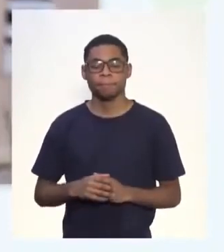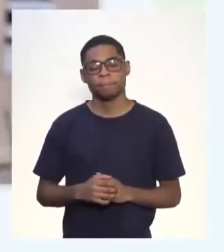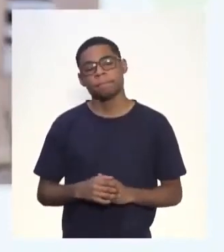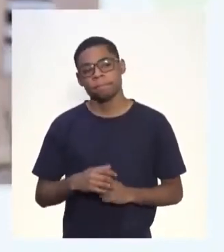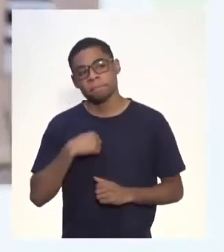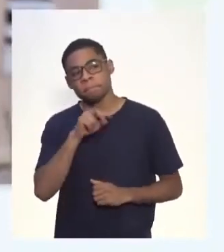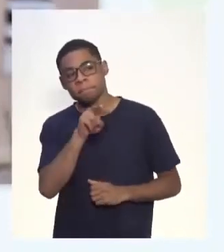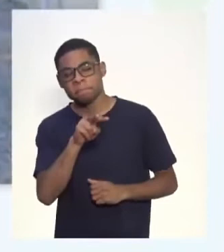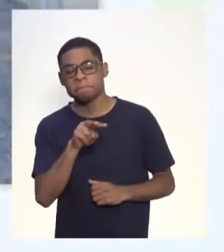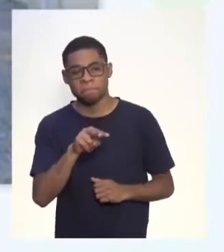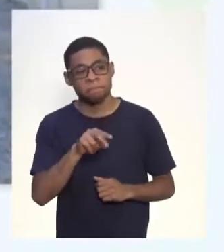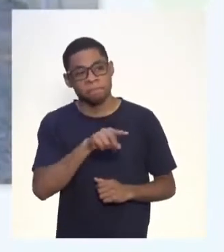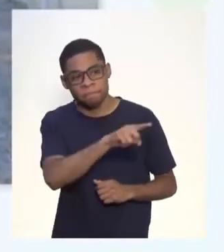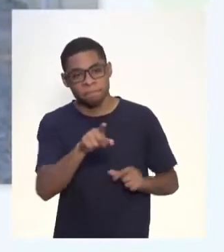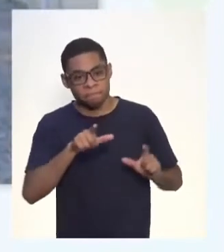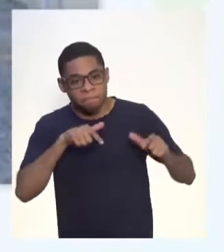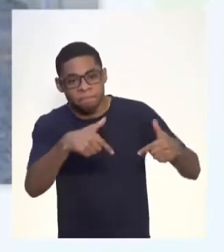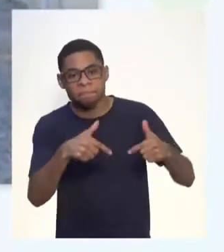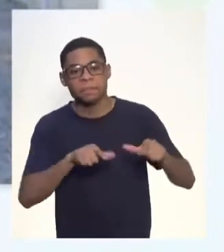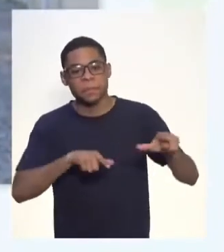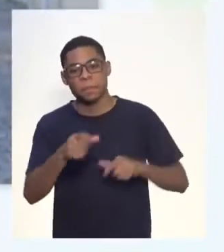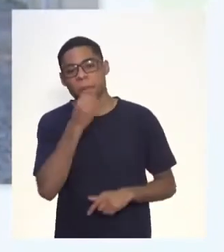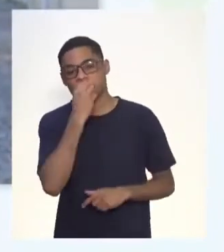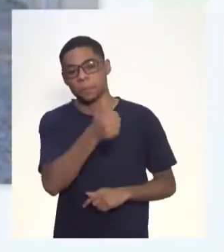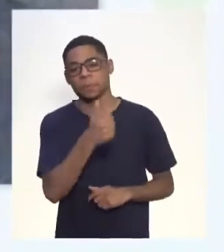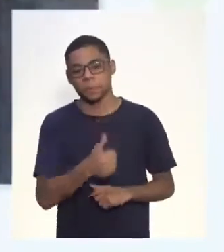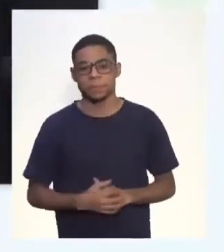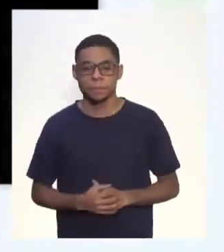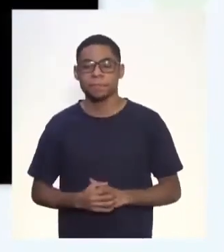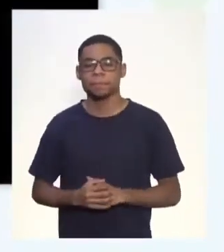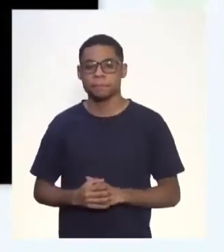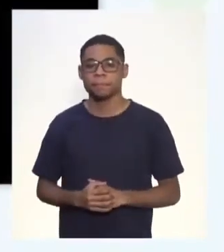trabajo. Bueno, mi meta es trabajar, pues.